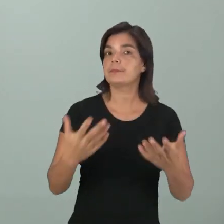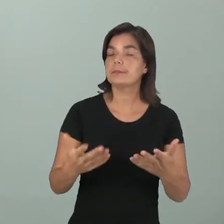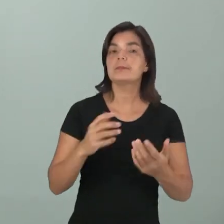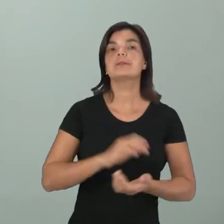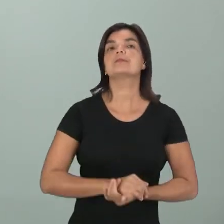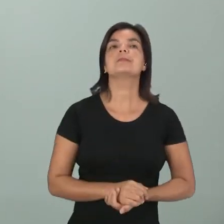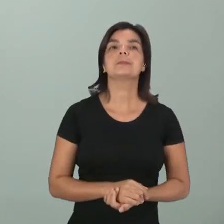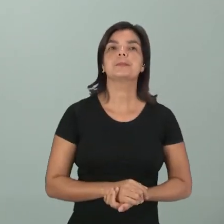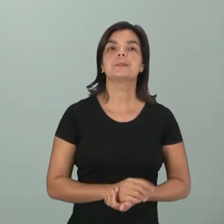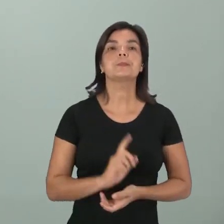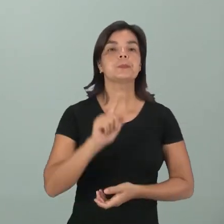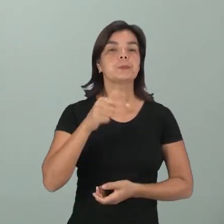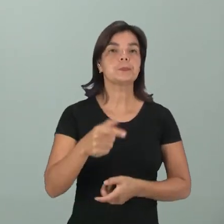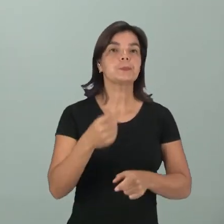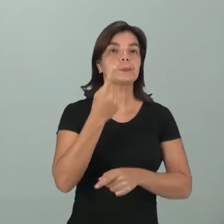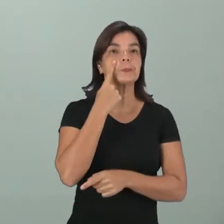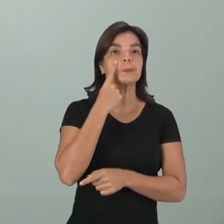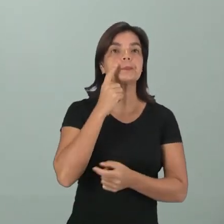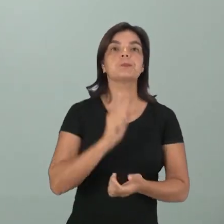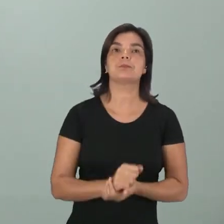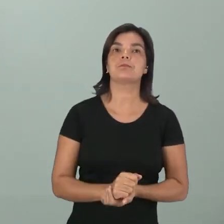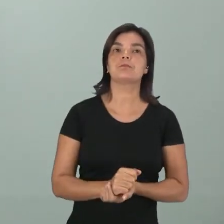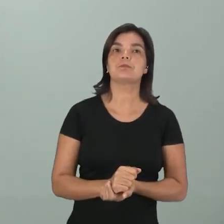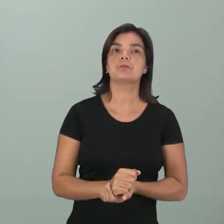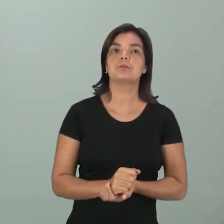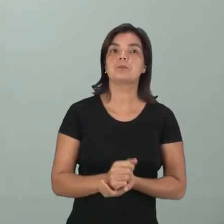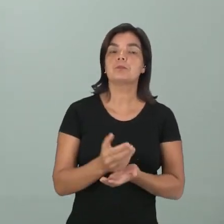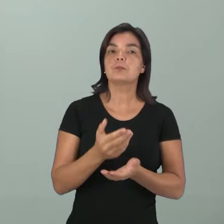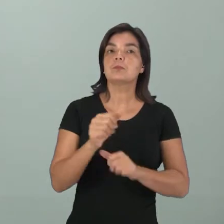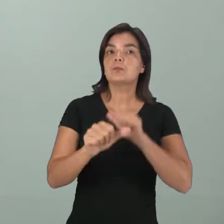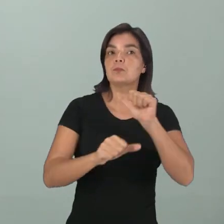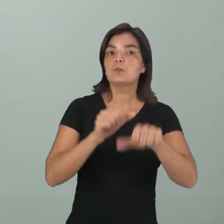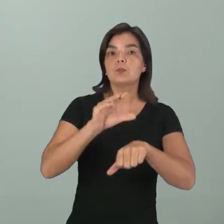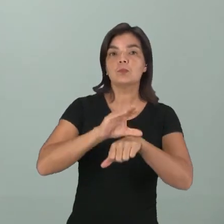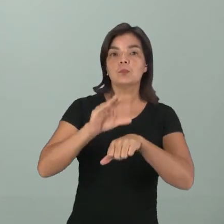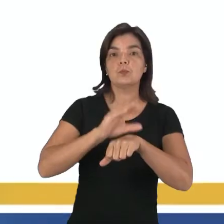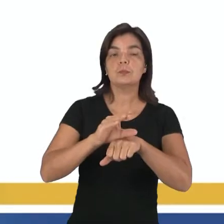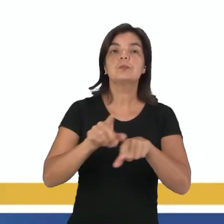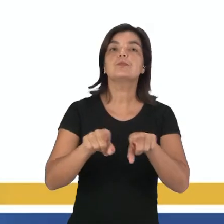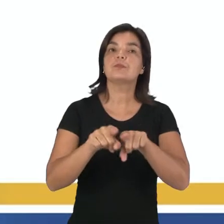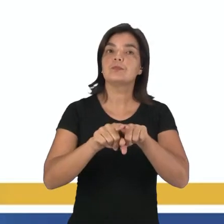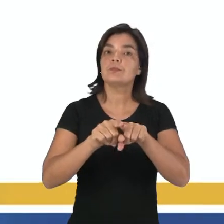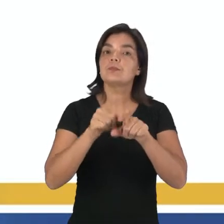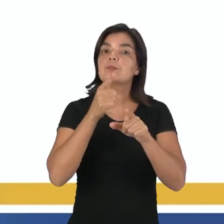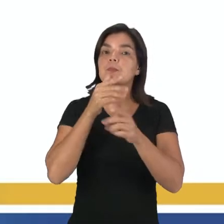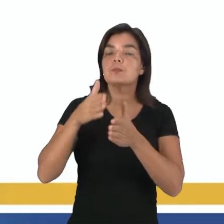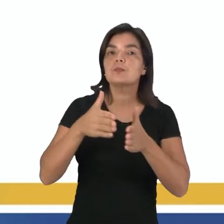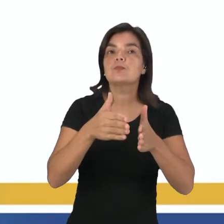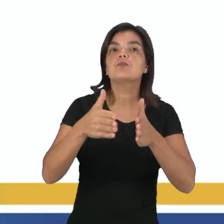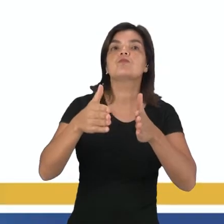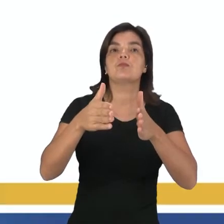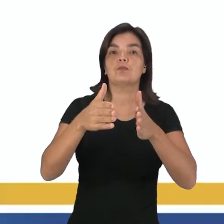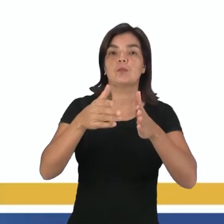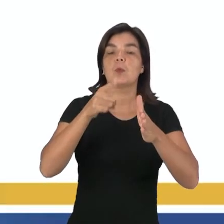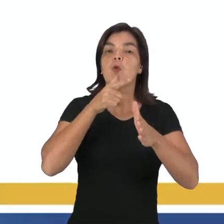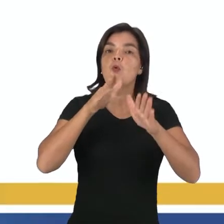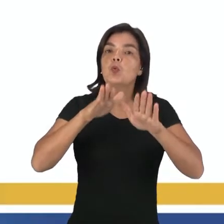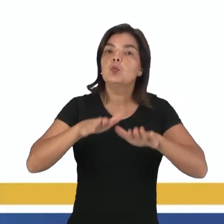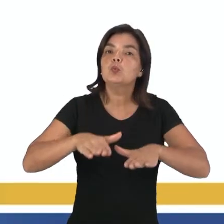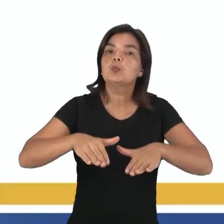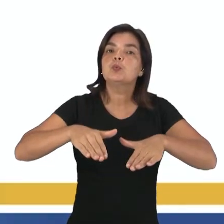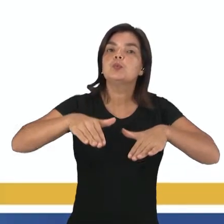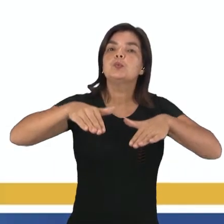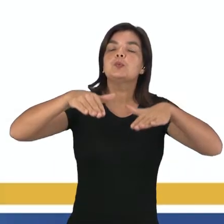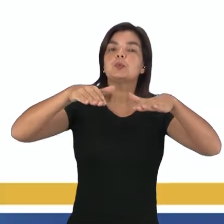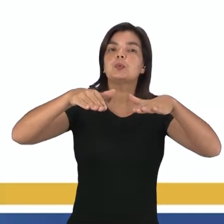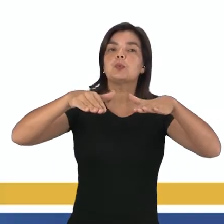efeito é a consequência. Olhem o outro exemplo. A alteração do curso d'água de um rio provoca